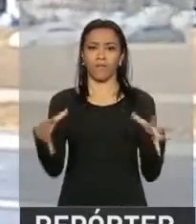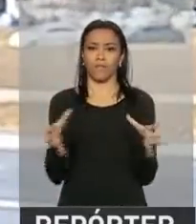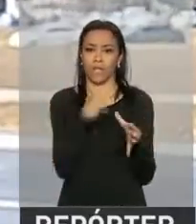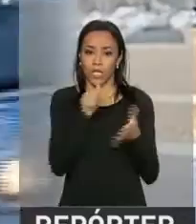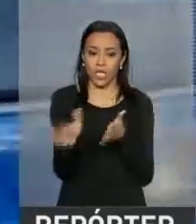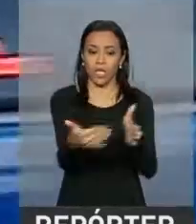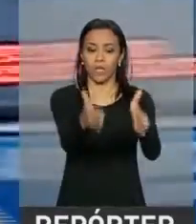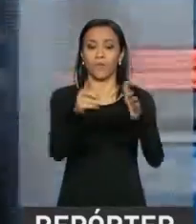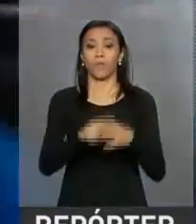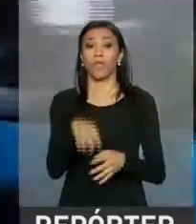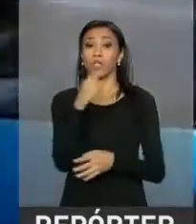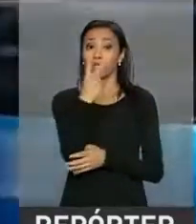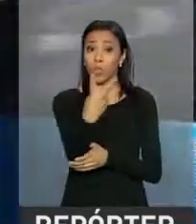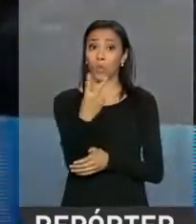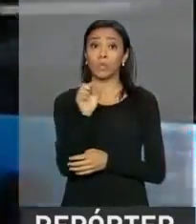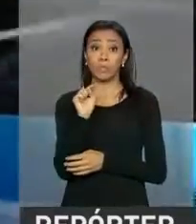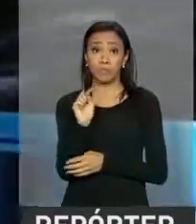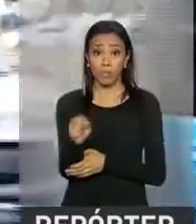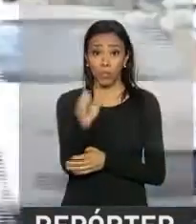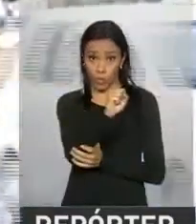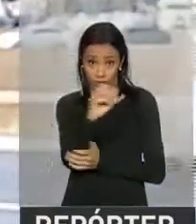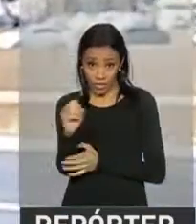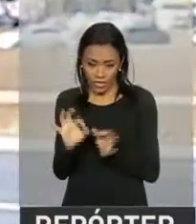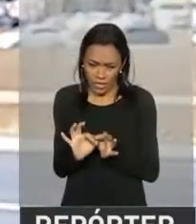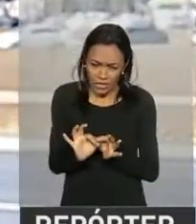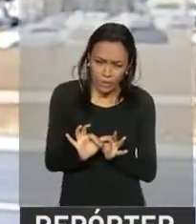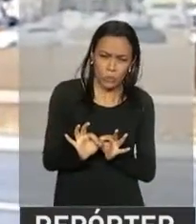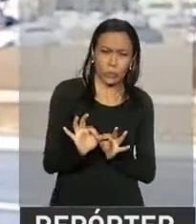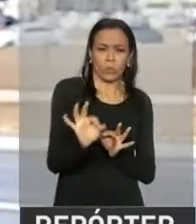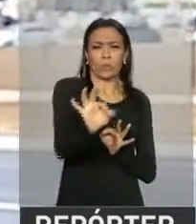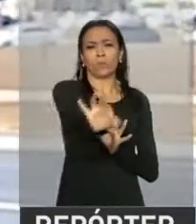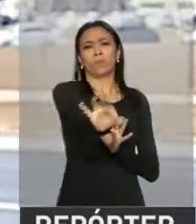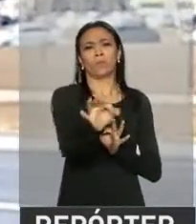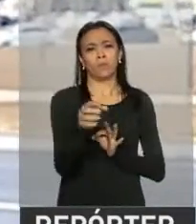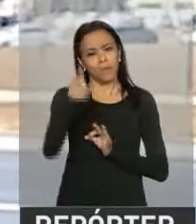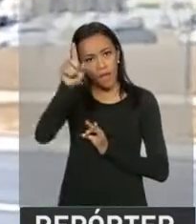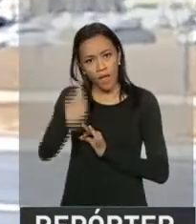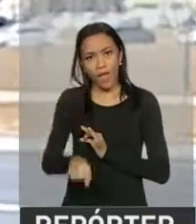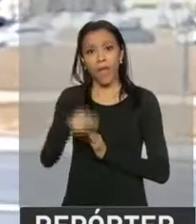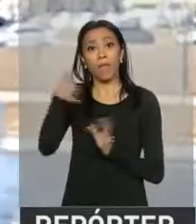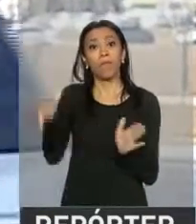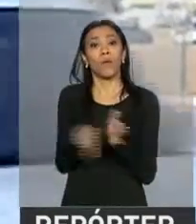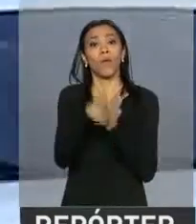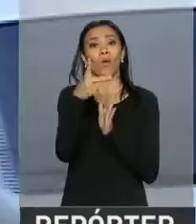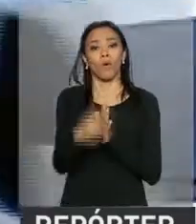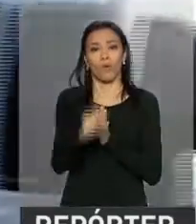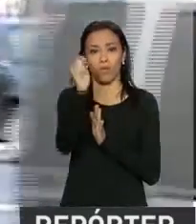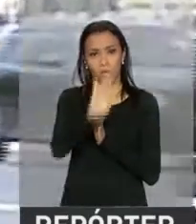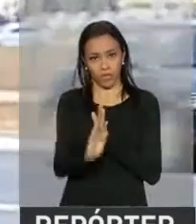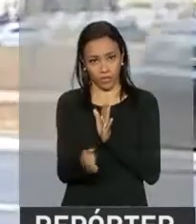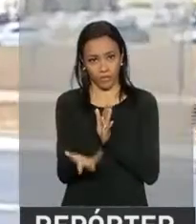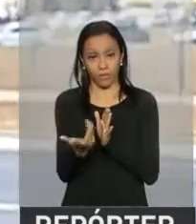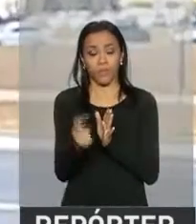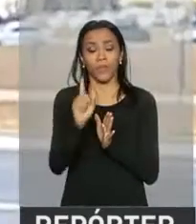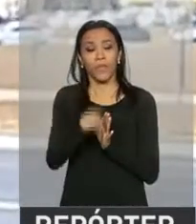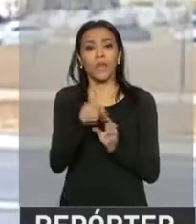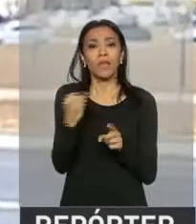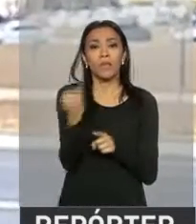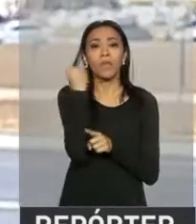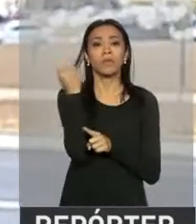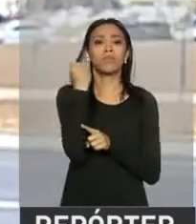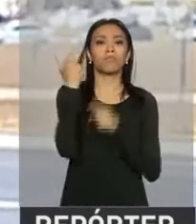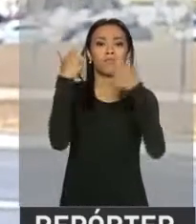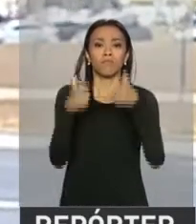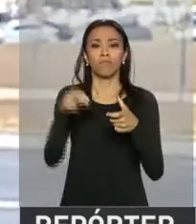francisco tem 2.800 quilômetros de extensão e é o maior rio totalmente brasileiro de fundamental importância para a região do